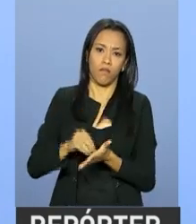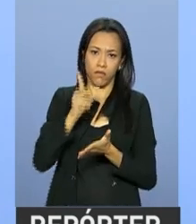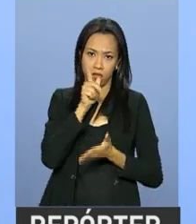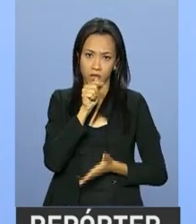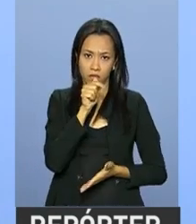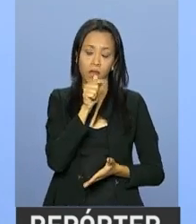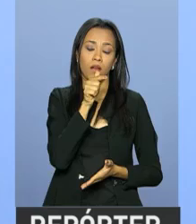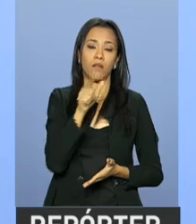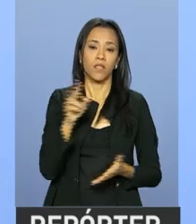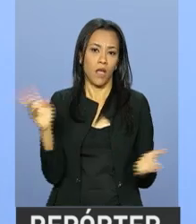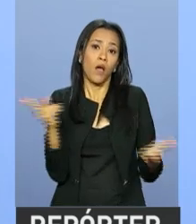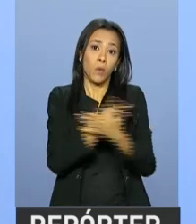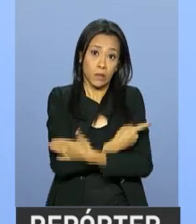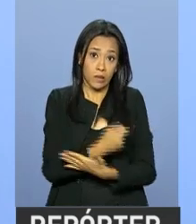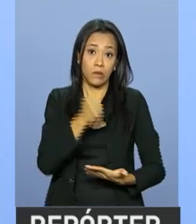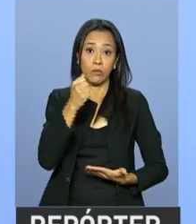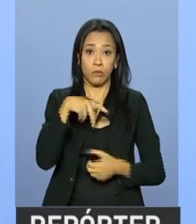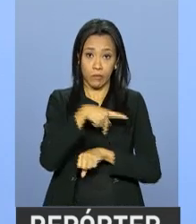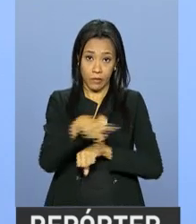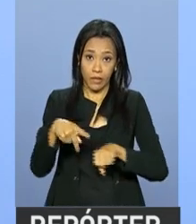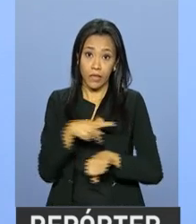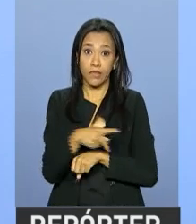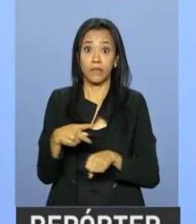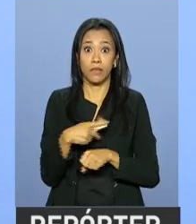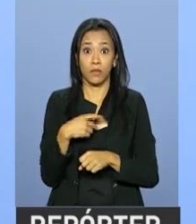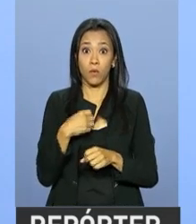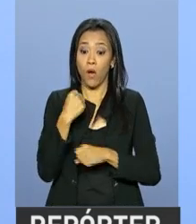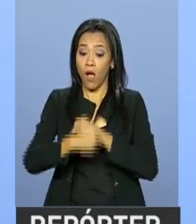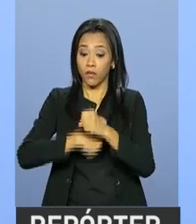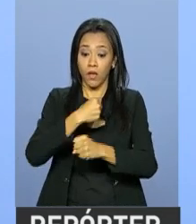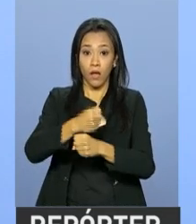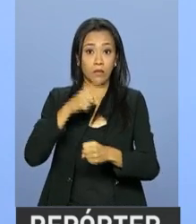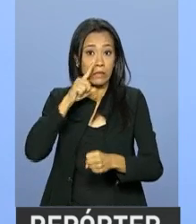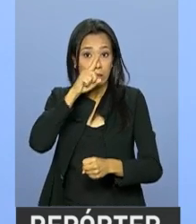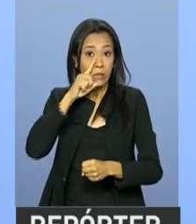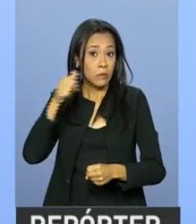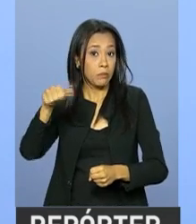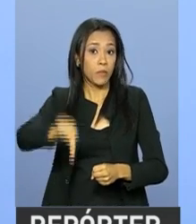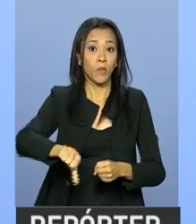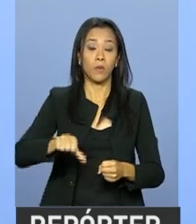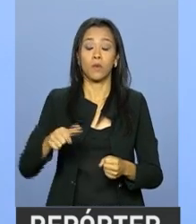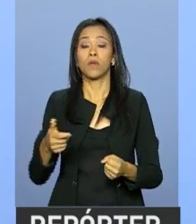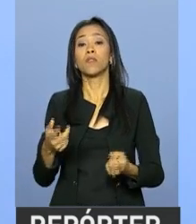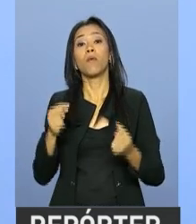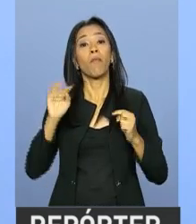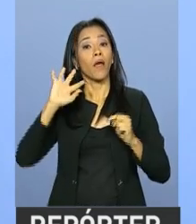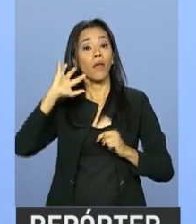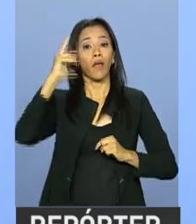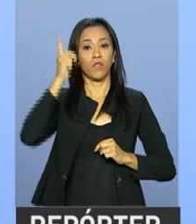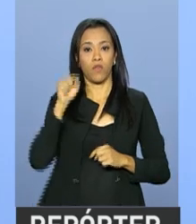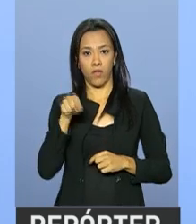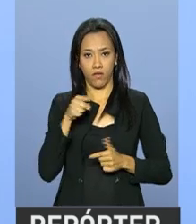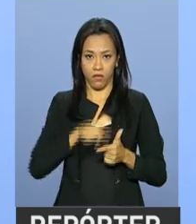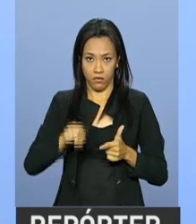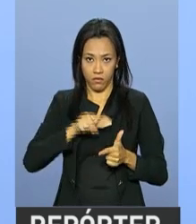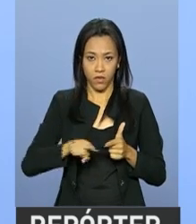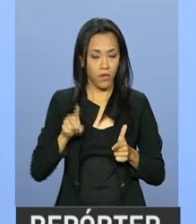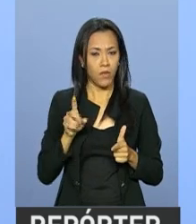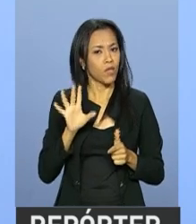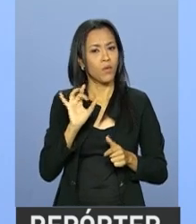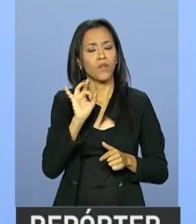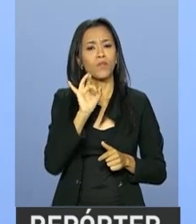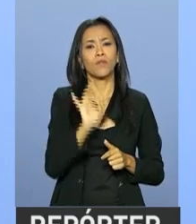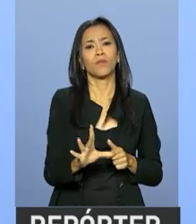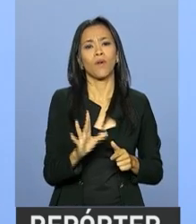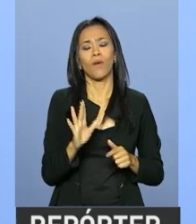país como maior gravidade a cada ano para resolver o problema não basta agir